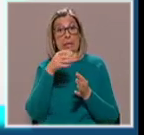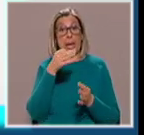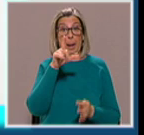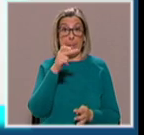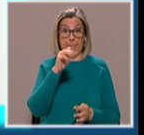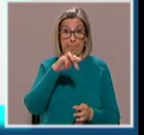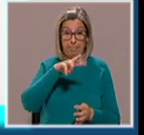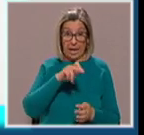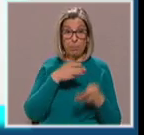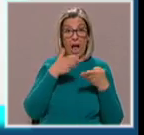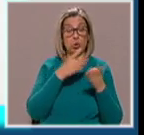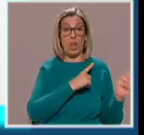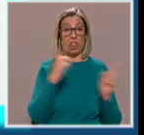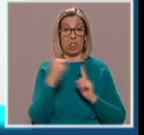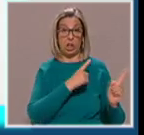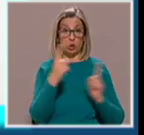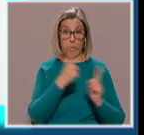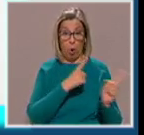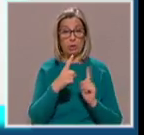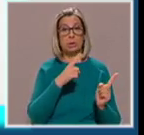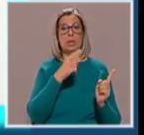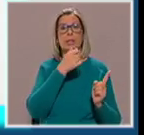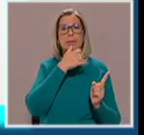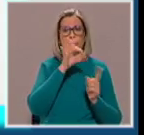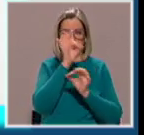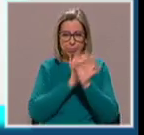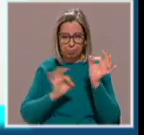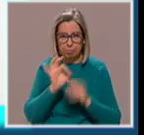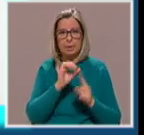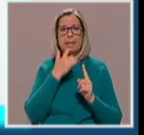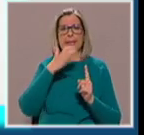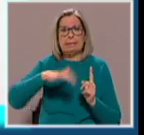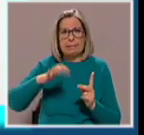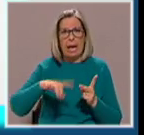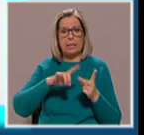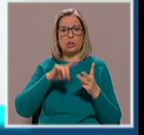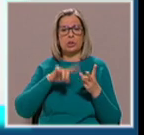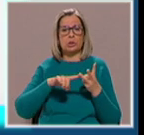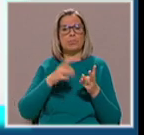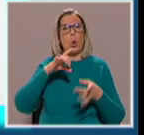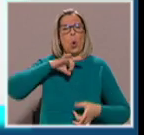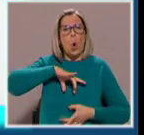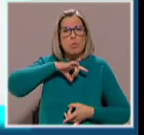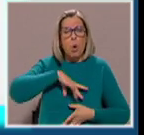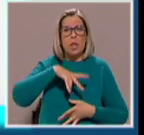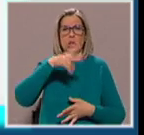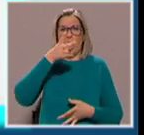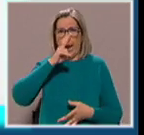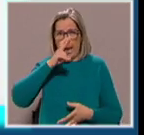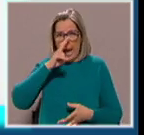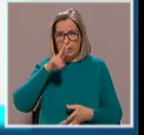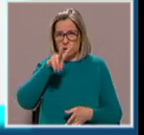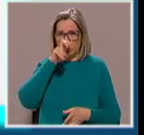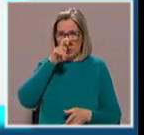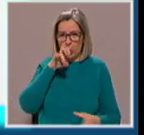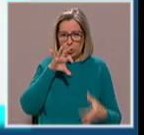do sangue, sais minerais, substâncias orgânicas, resíduos da atividade celular, hormonas e gases respiratórios.